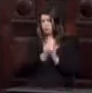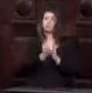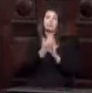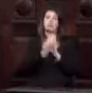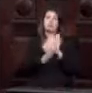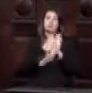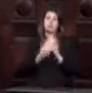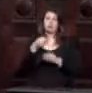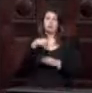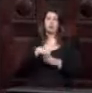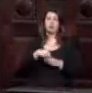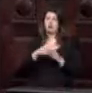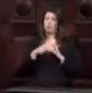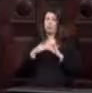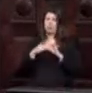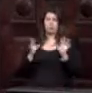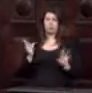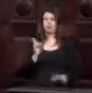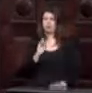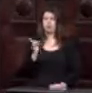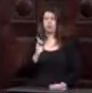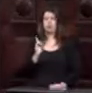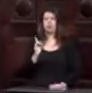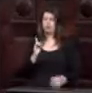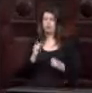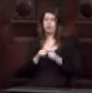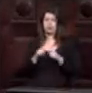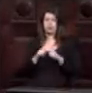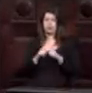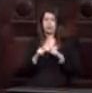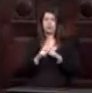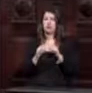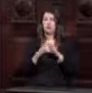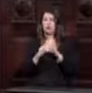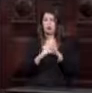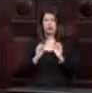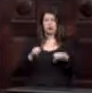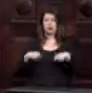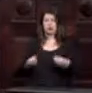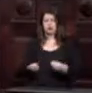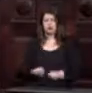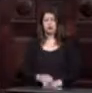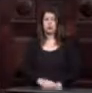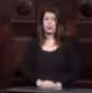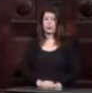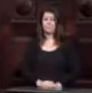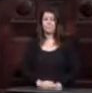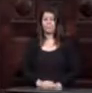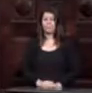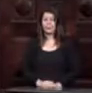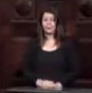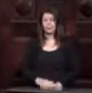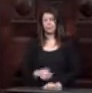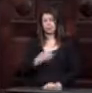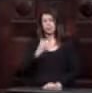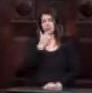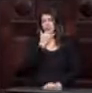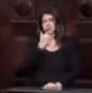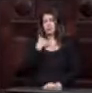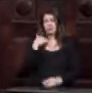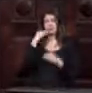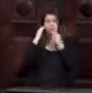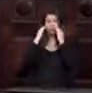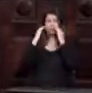interno e não me permitiu fazer a defesa. Com todo o respeito que eu